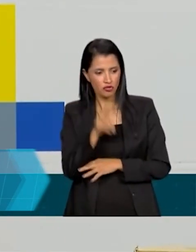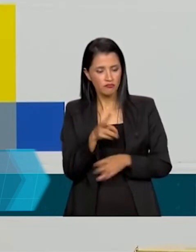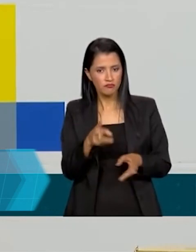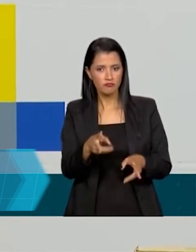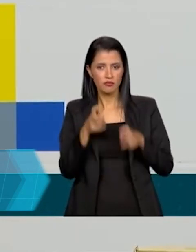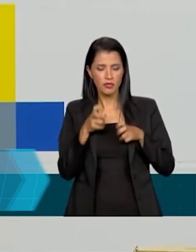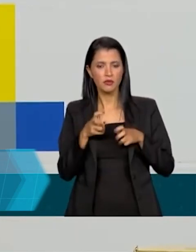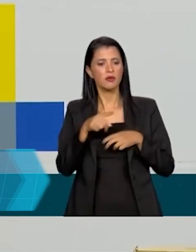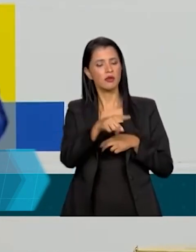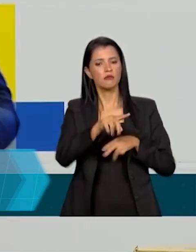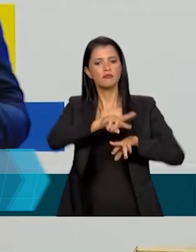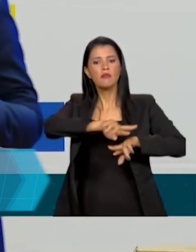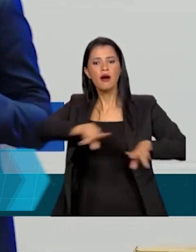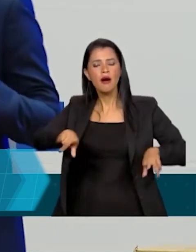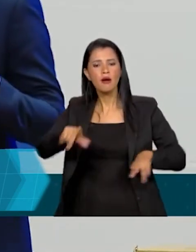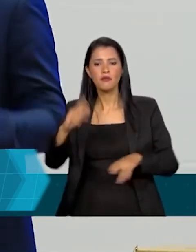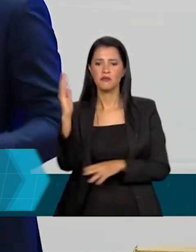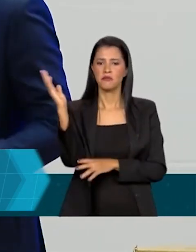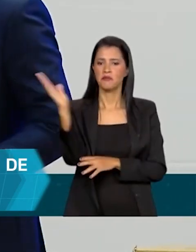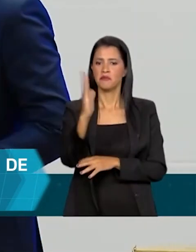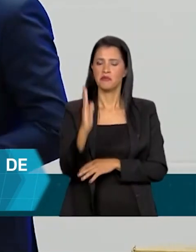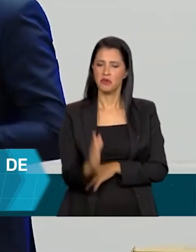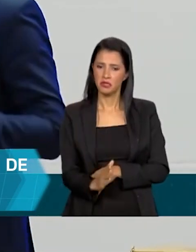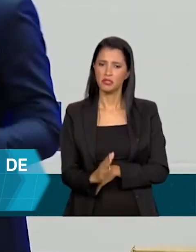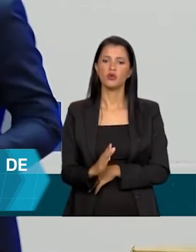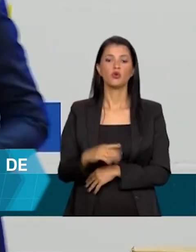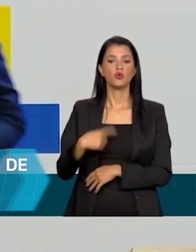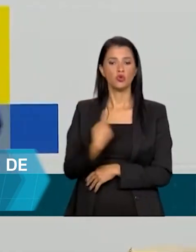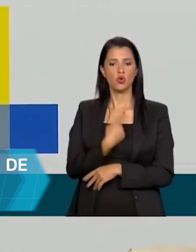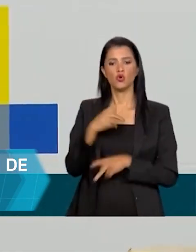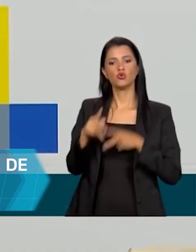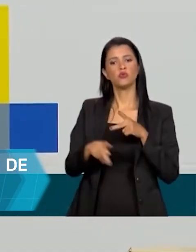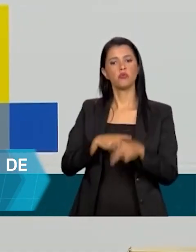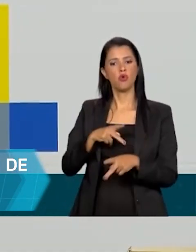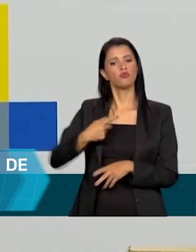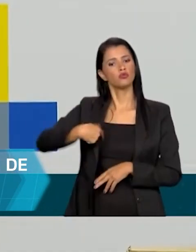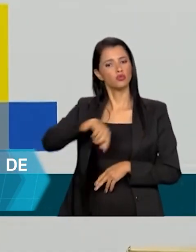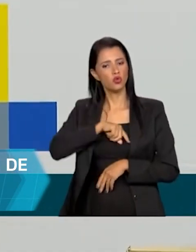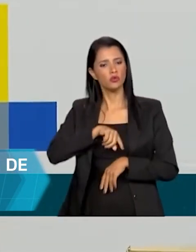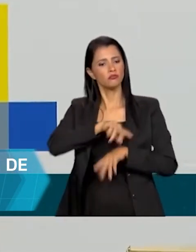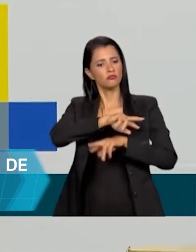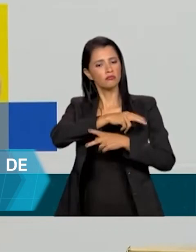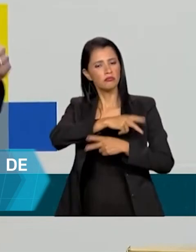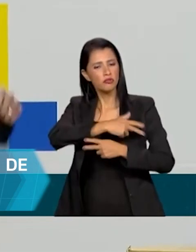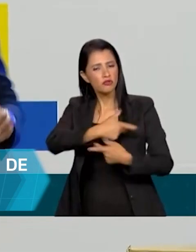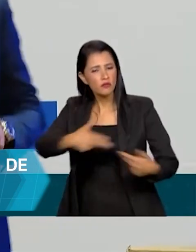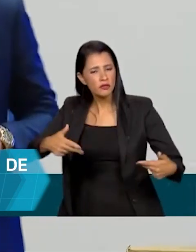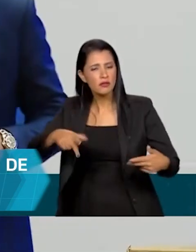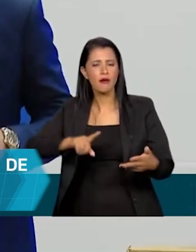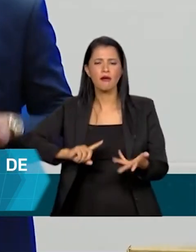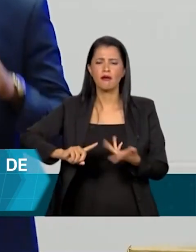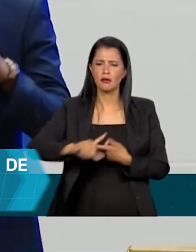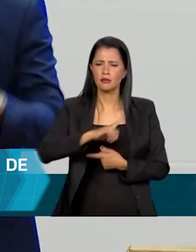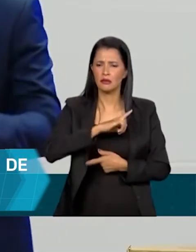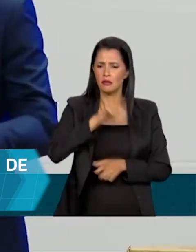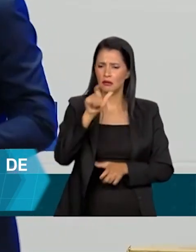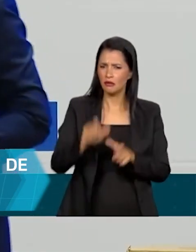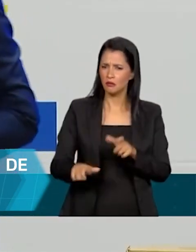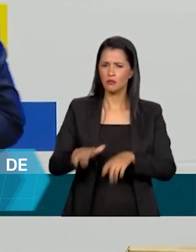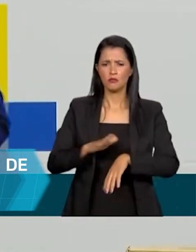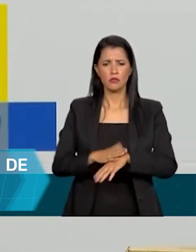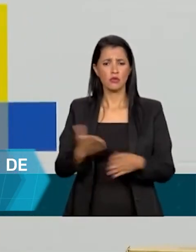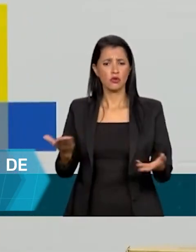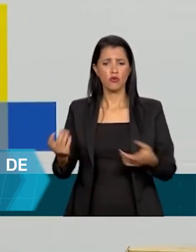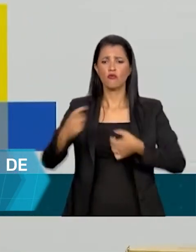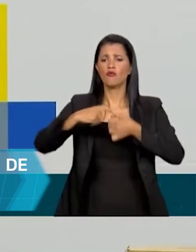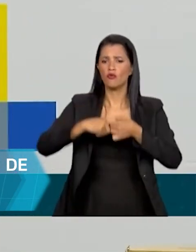Brasil diverso. O Brasil dos nossos povos, da nossa diversidade, e o Brasil que nesse momento, nesse momento de